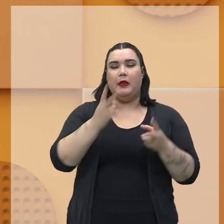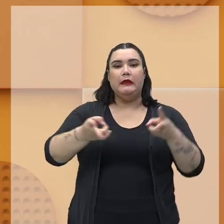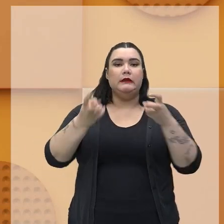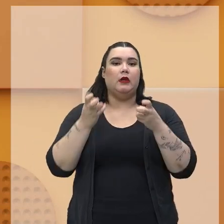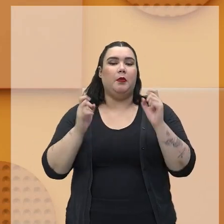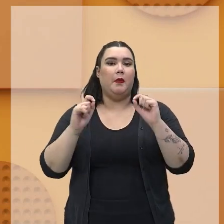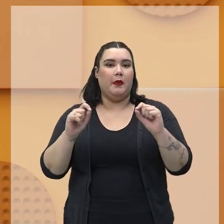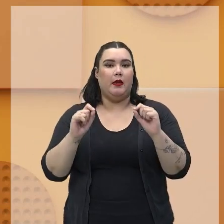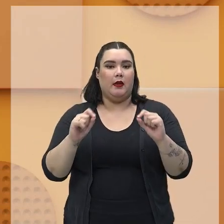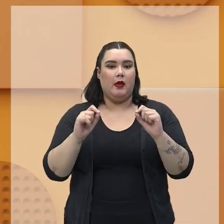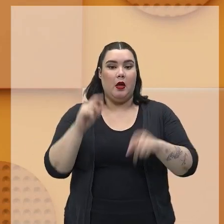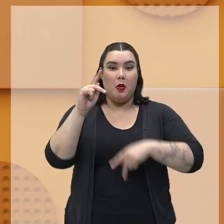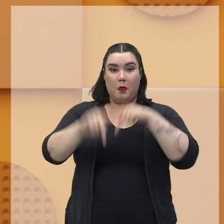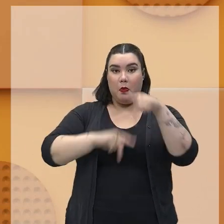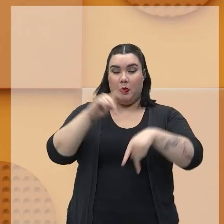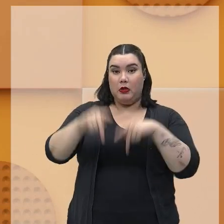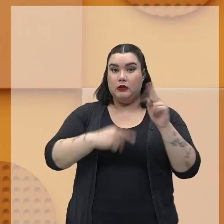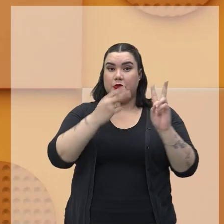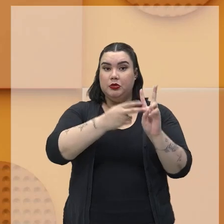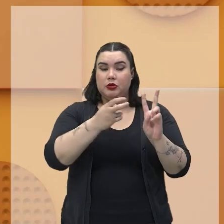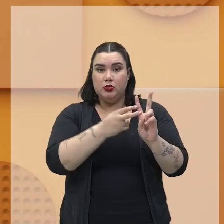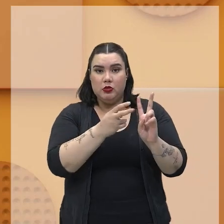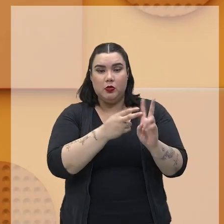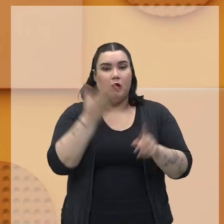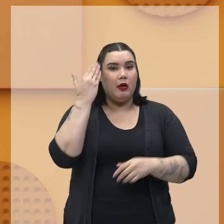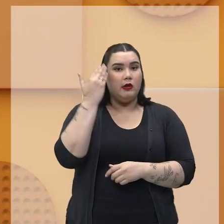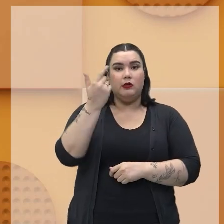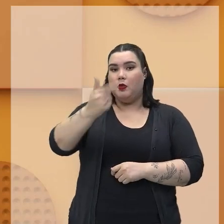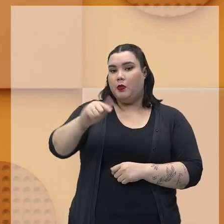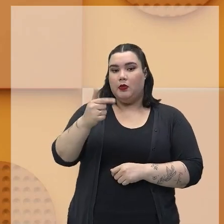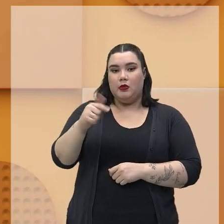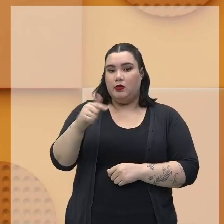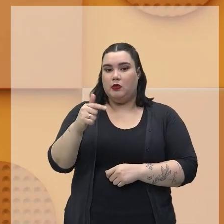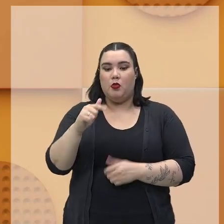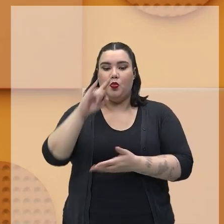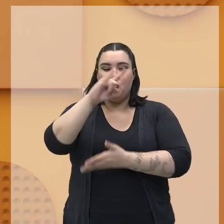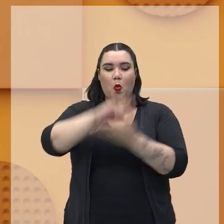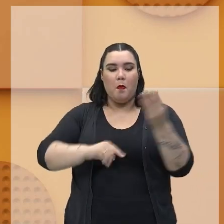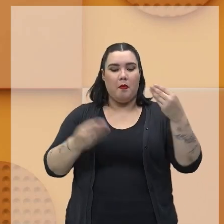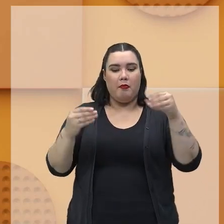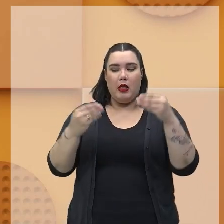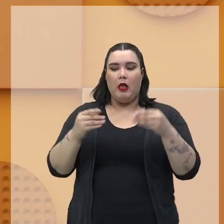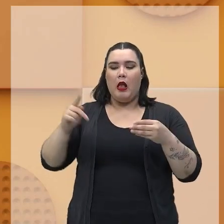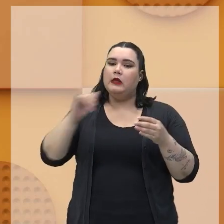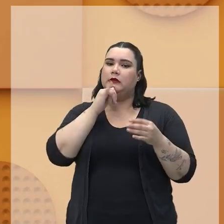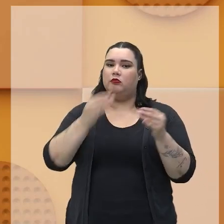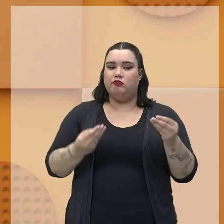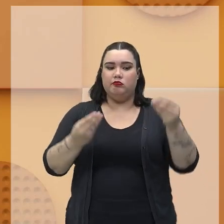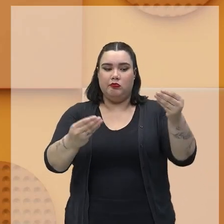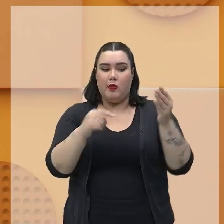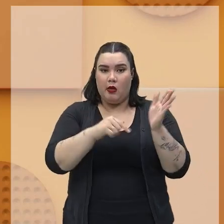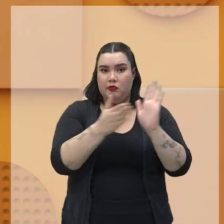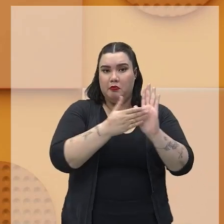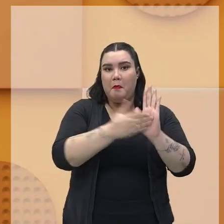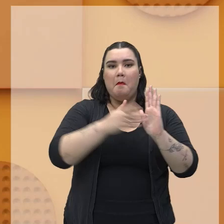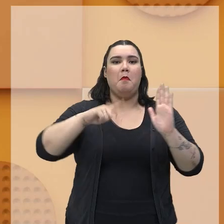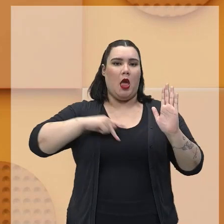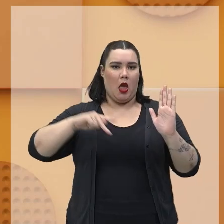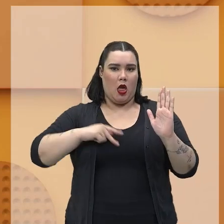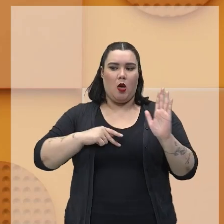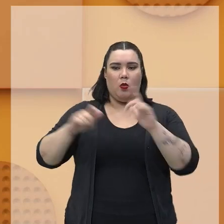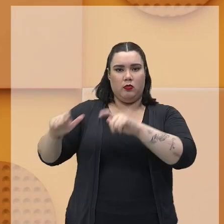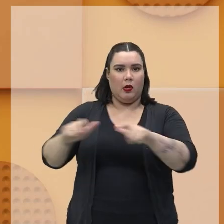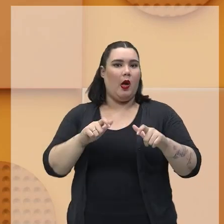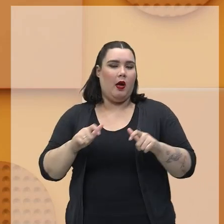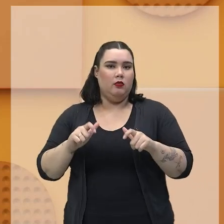que as populações indígenas não tinham o papel que lhe assegurasse a posse da terra. Portanto, era essencial uma